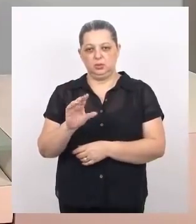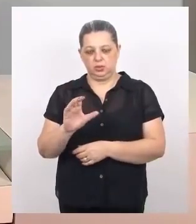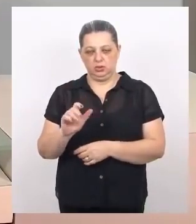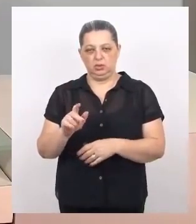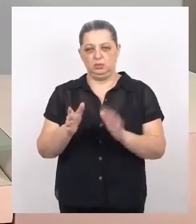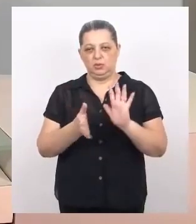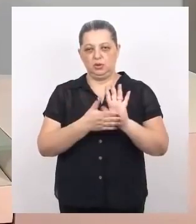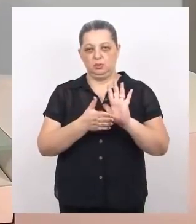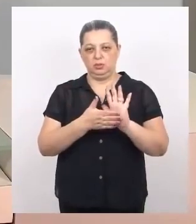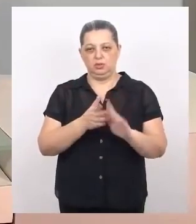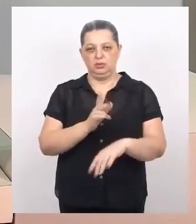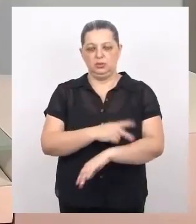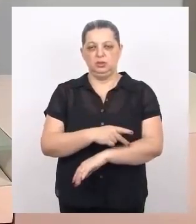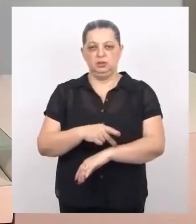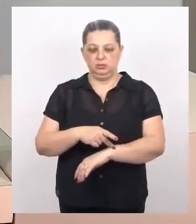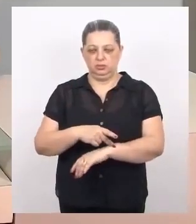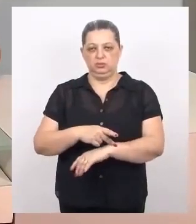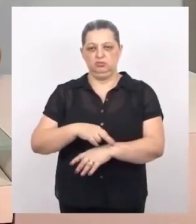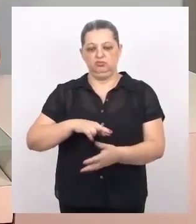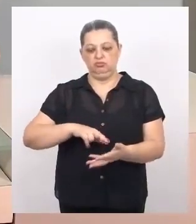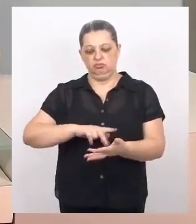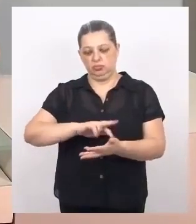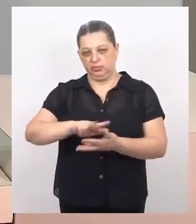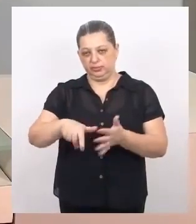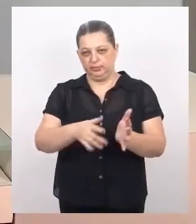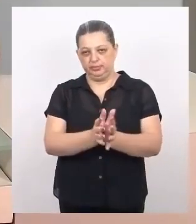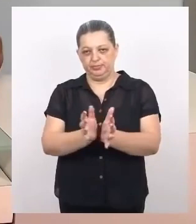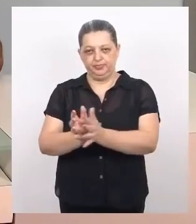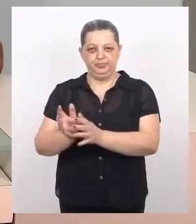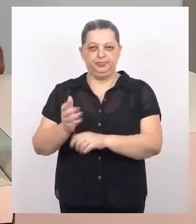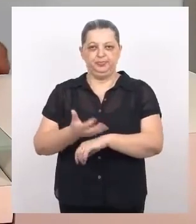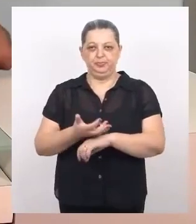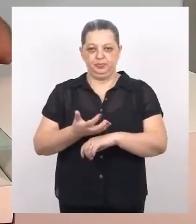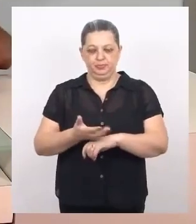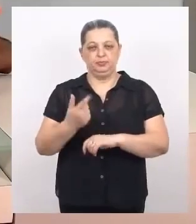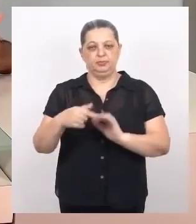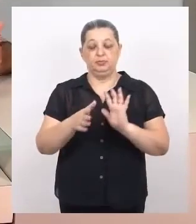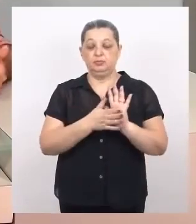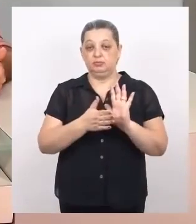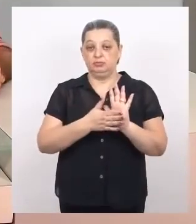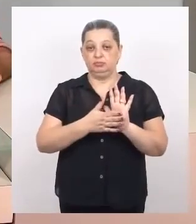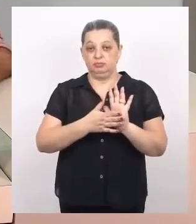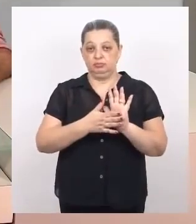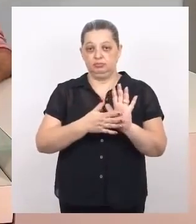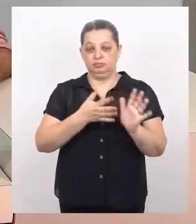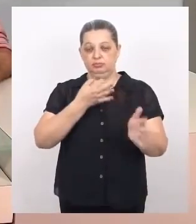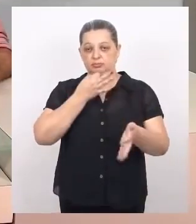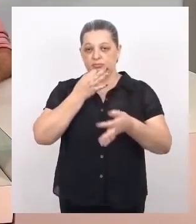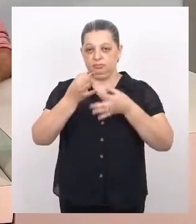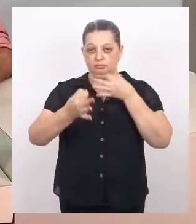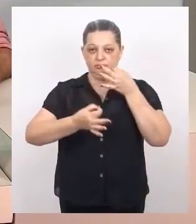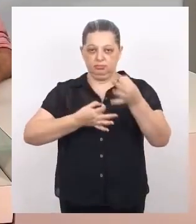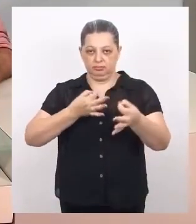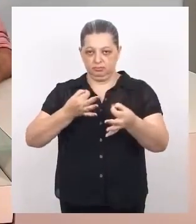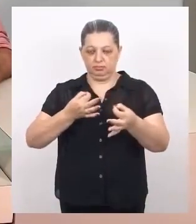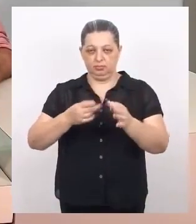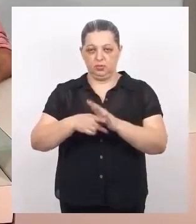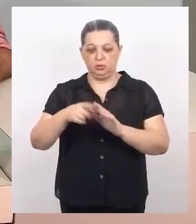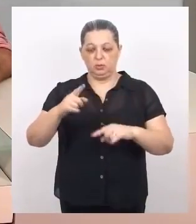né, para cada uma das unidades curriculares, os componentes curriculares, são propostas, são sugestões, tá? São materiais de